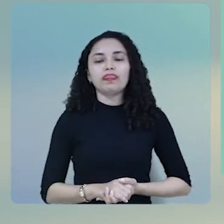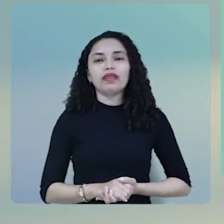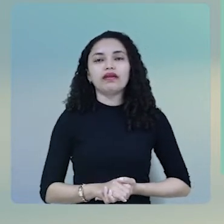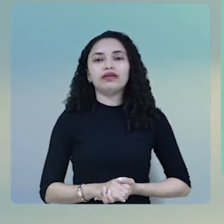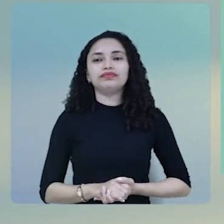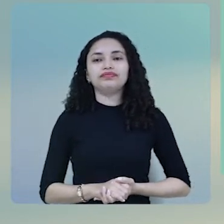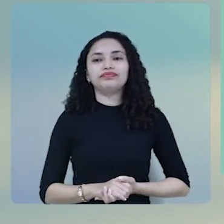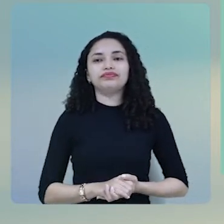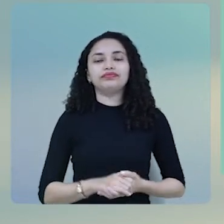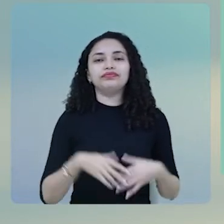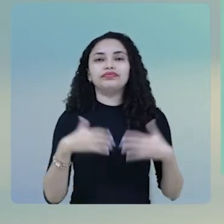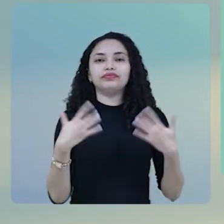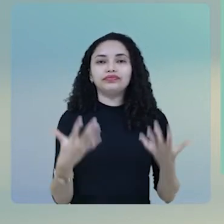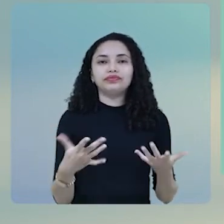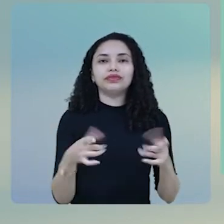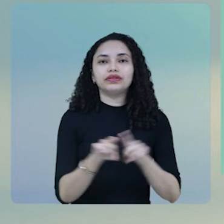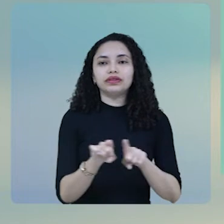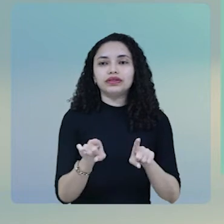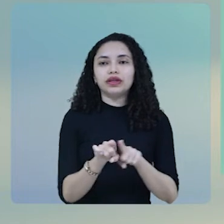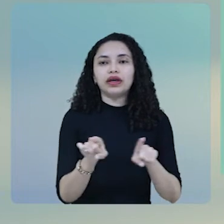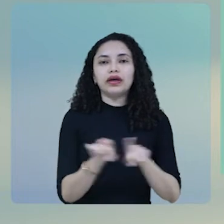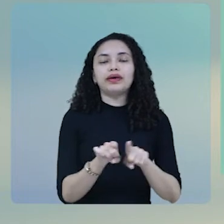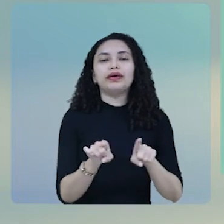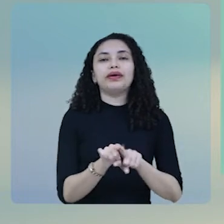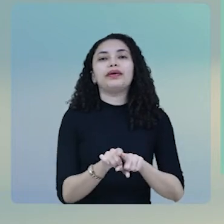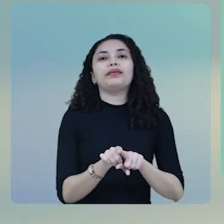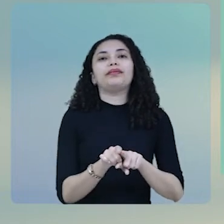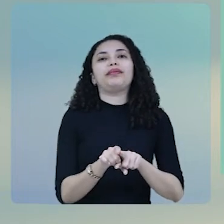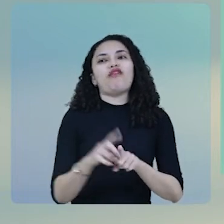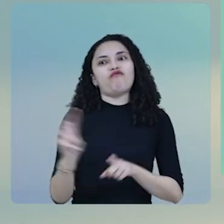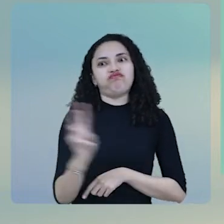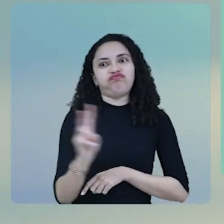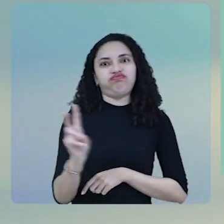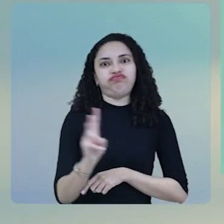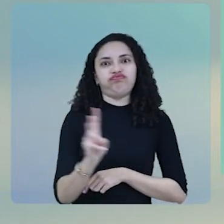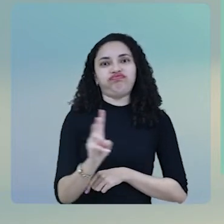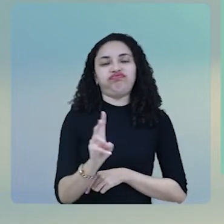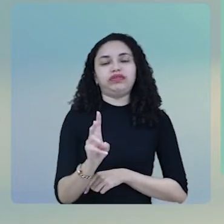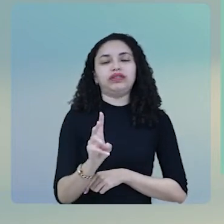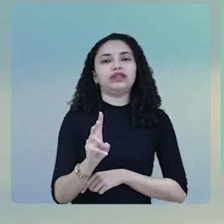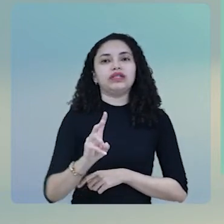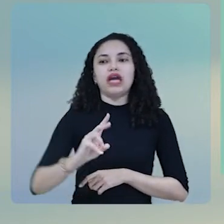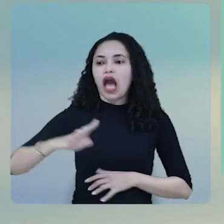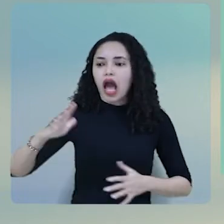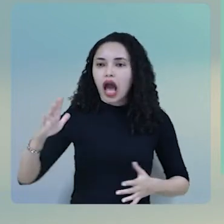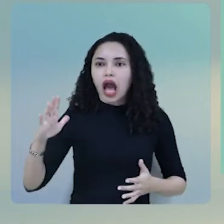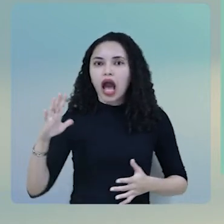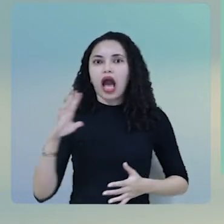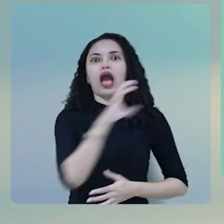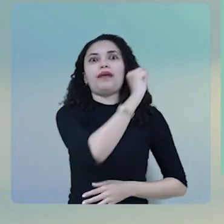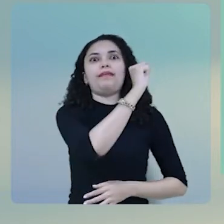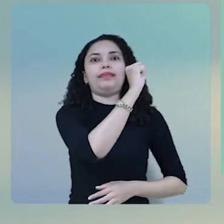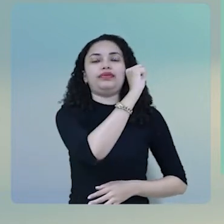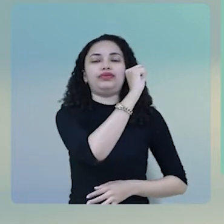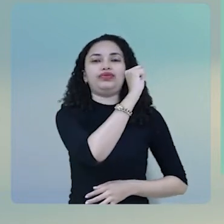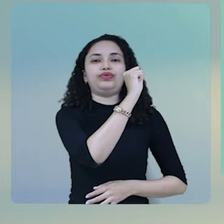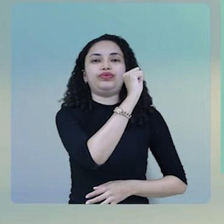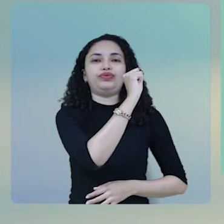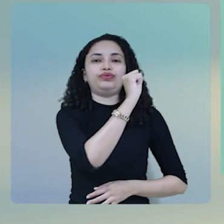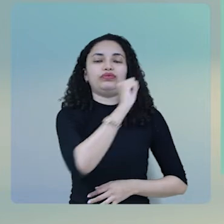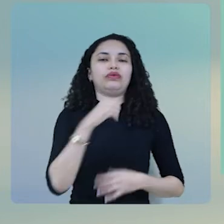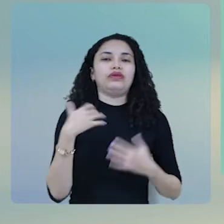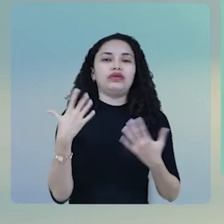Eu também tenho a velocidade de reação, reagir de forma rápida, intensa a